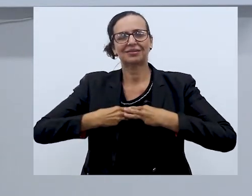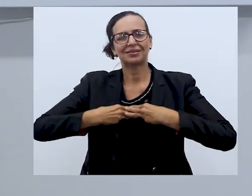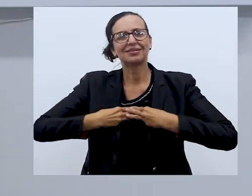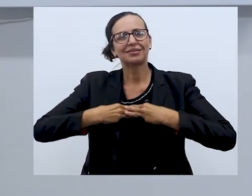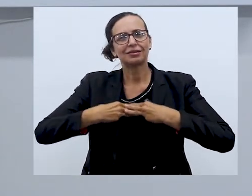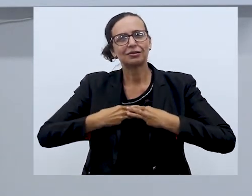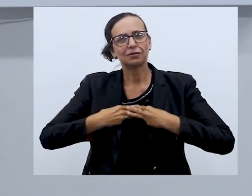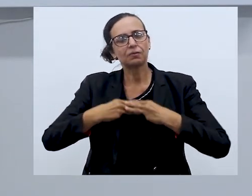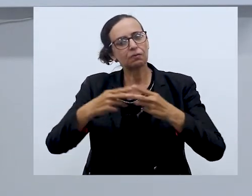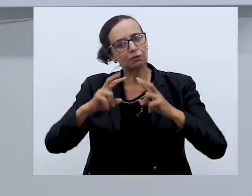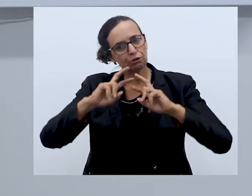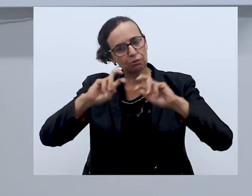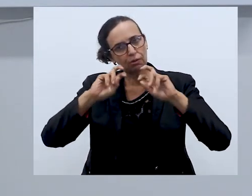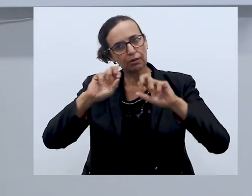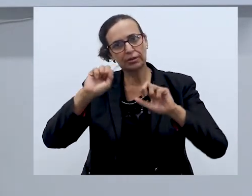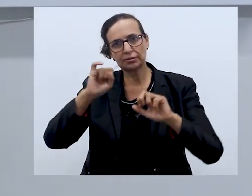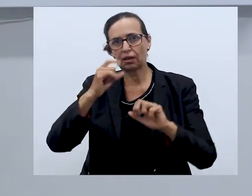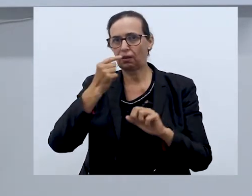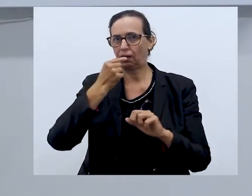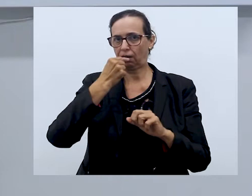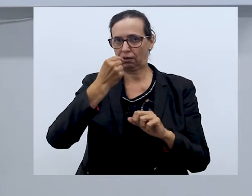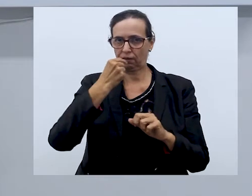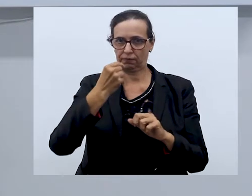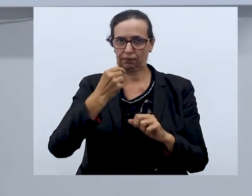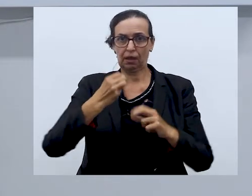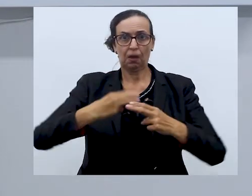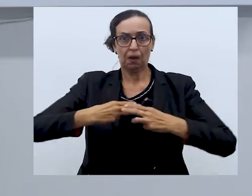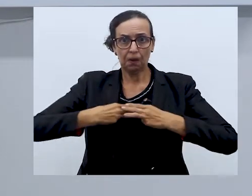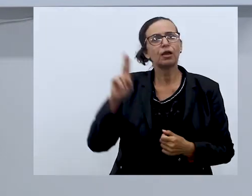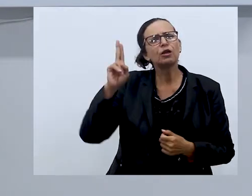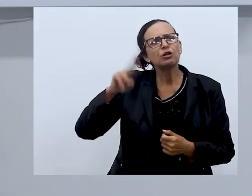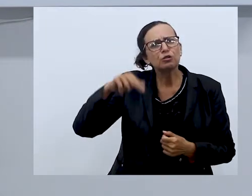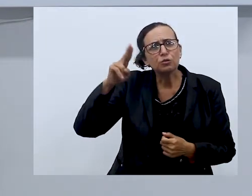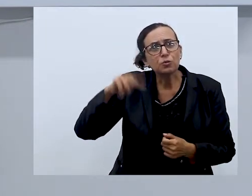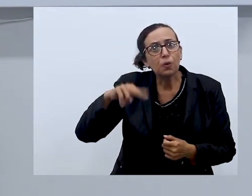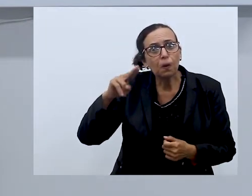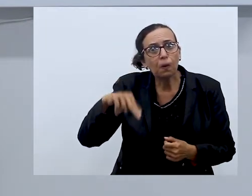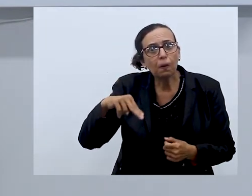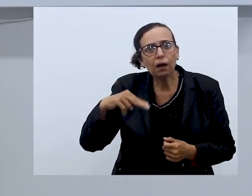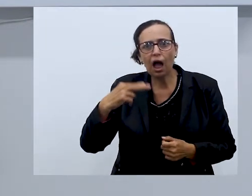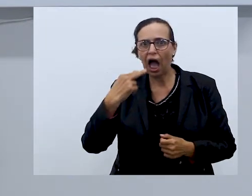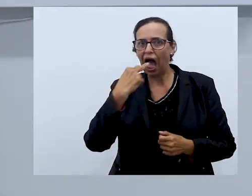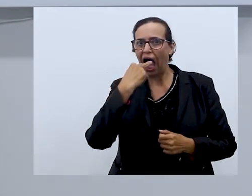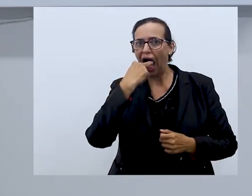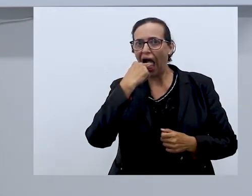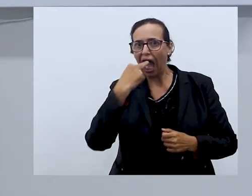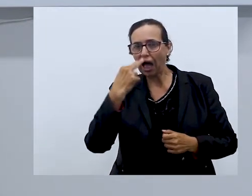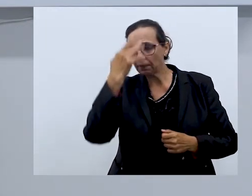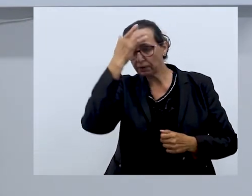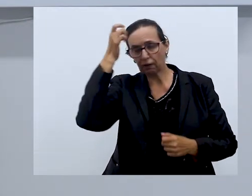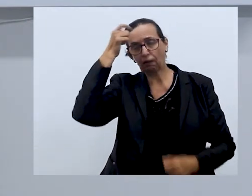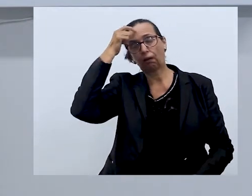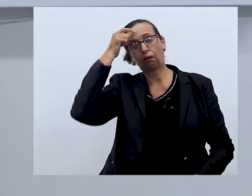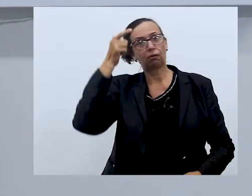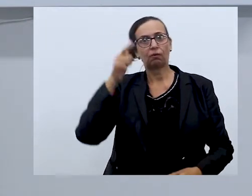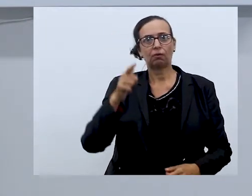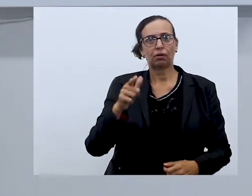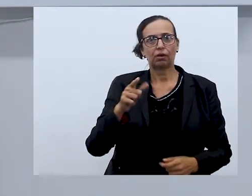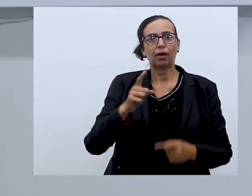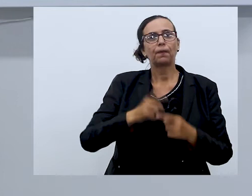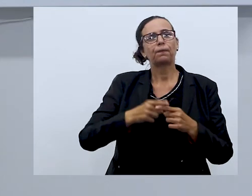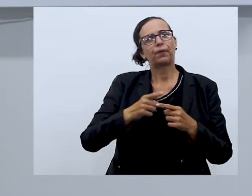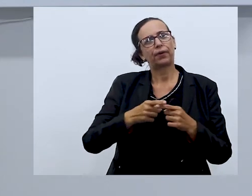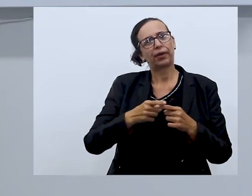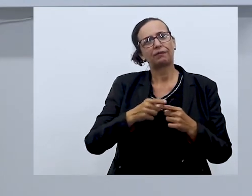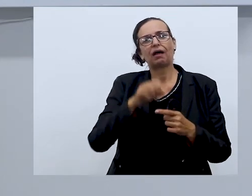objeto está visível e removê-lo em forma de pinça com o dedo indicador e o médio. Jamais tente colocar os dedos dentro da boca de uma